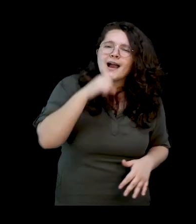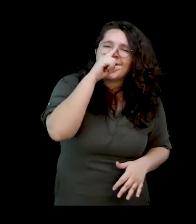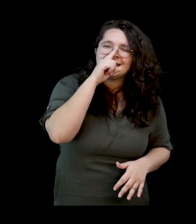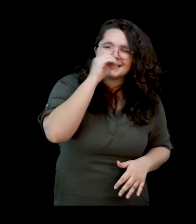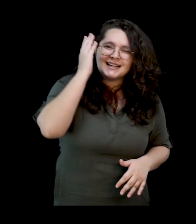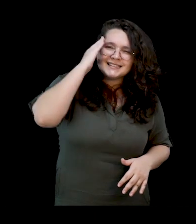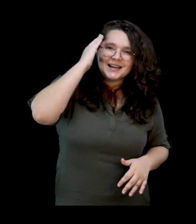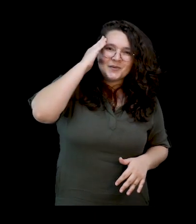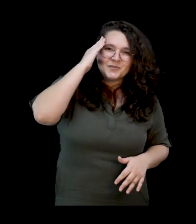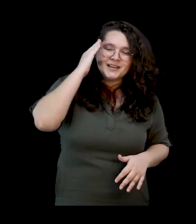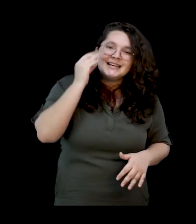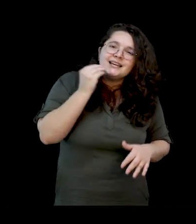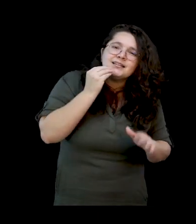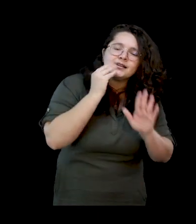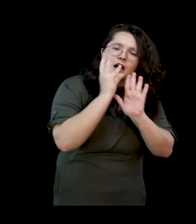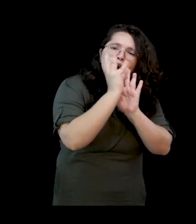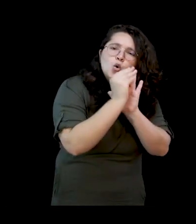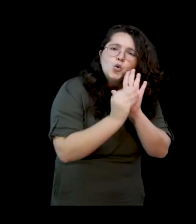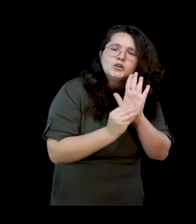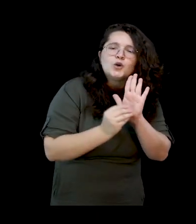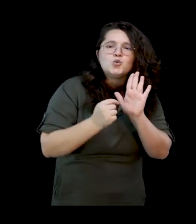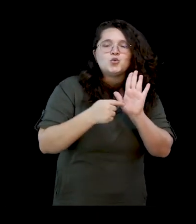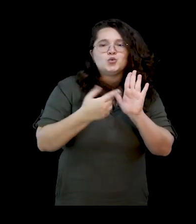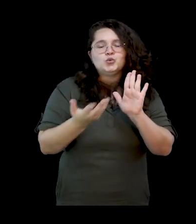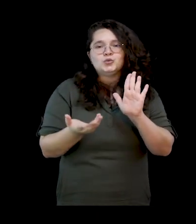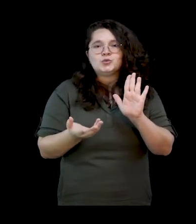mais instável, que são